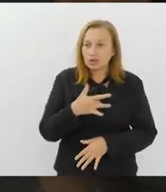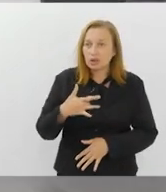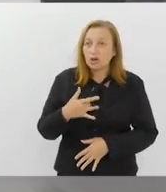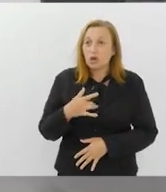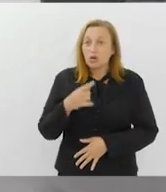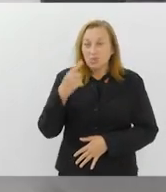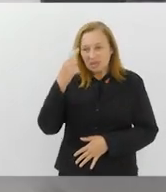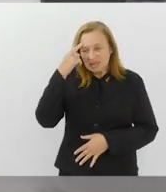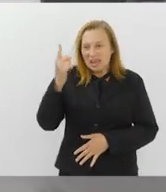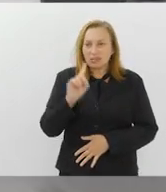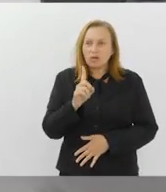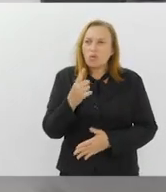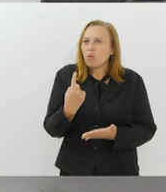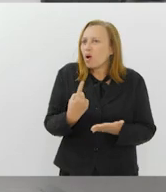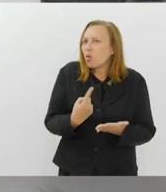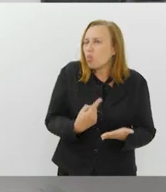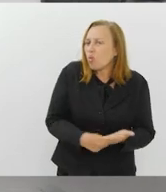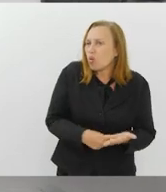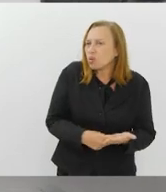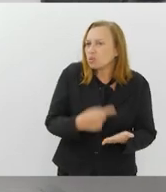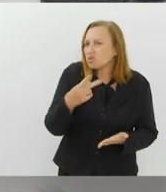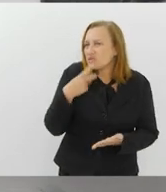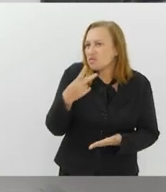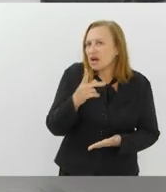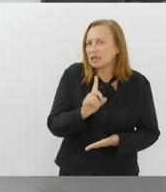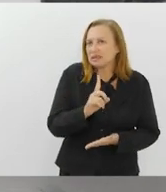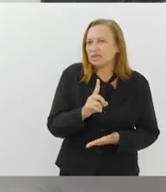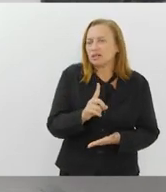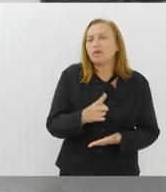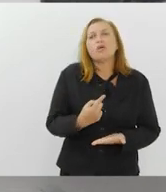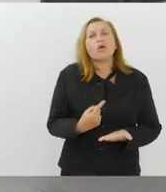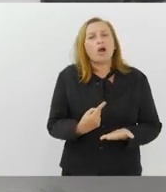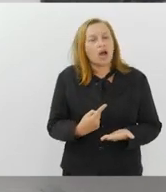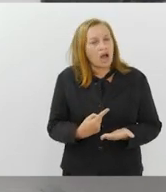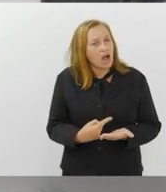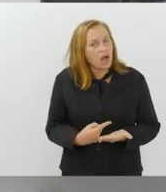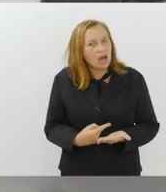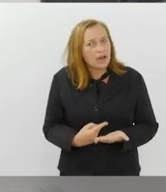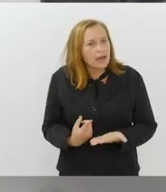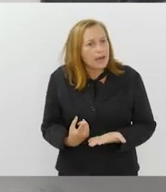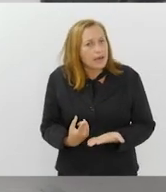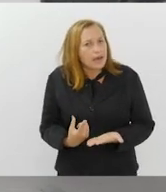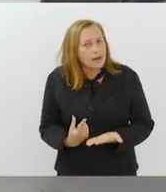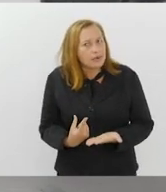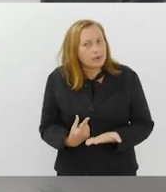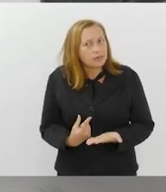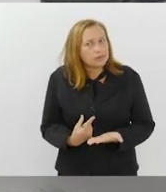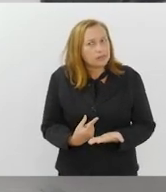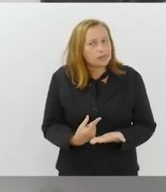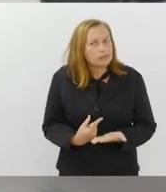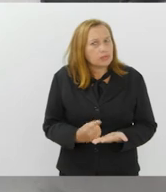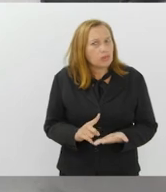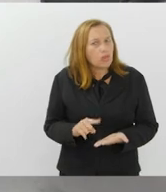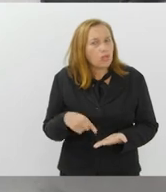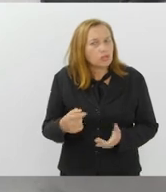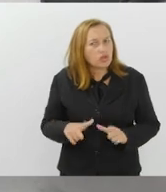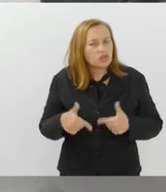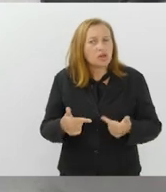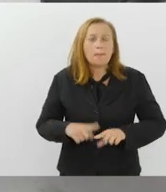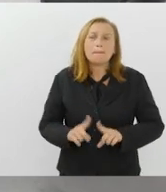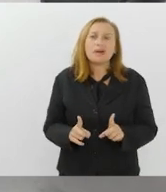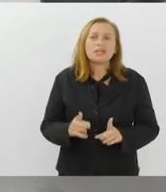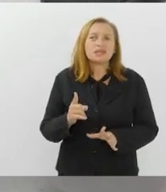seria um acordo verbal, seria um outro tipo de procedimento. Agora, eu